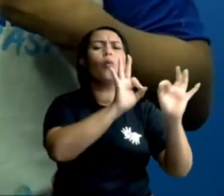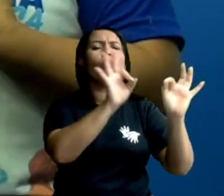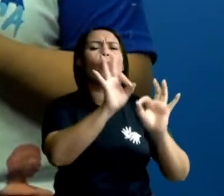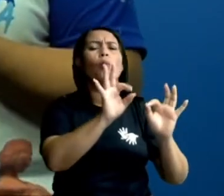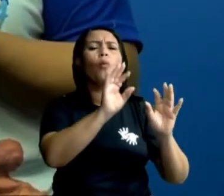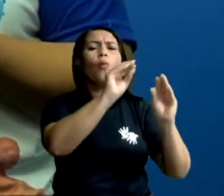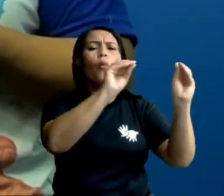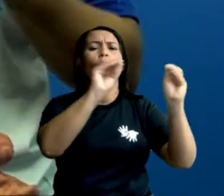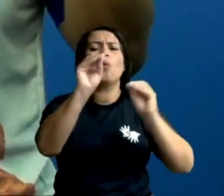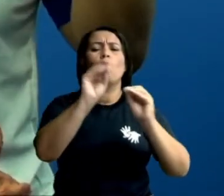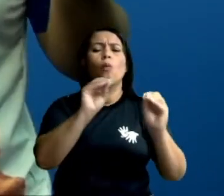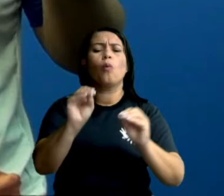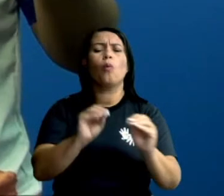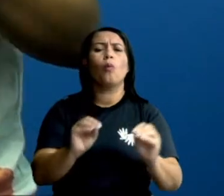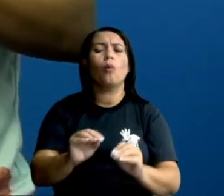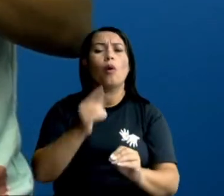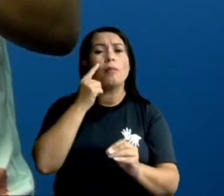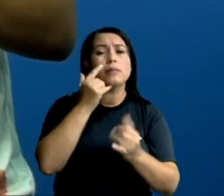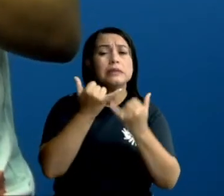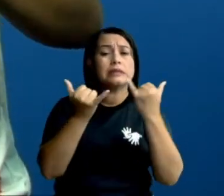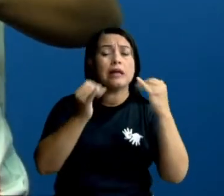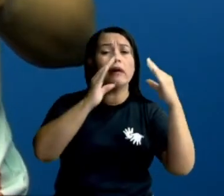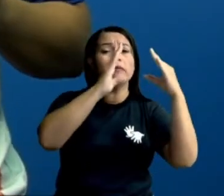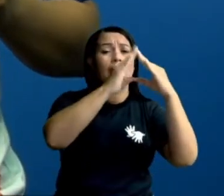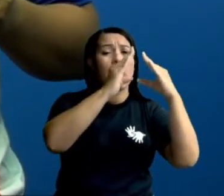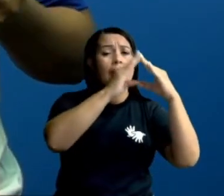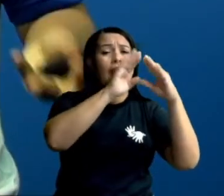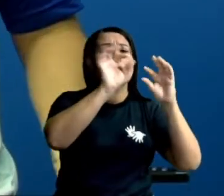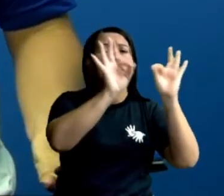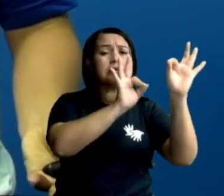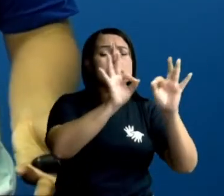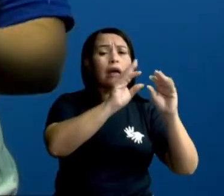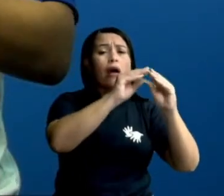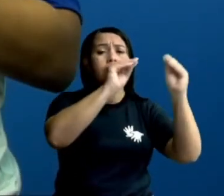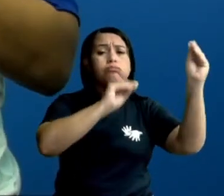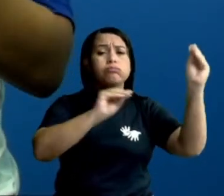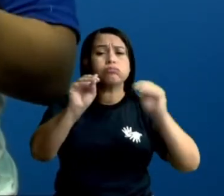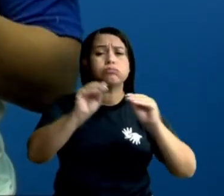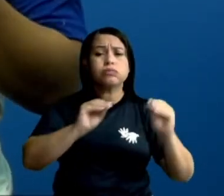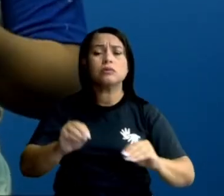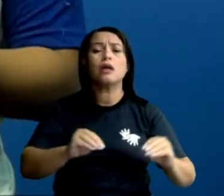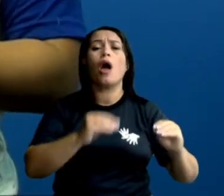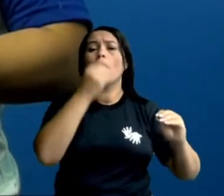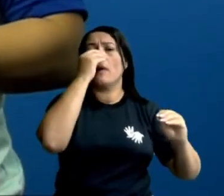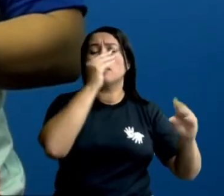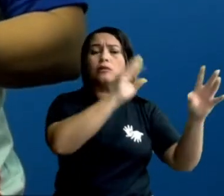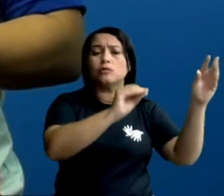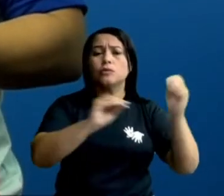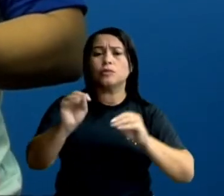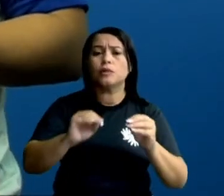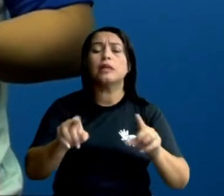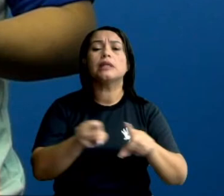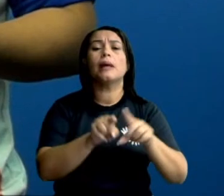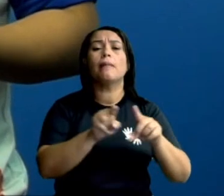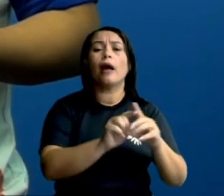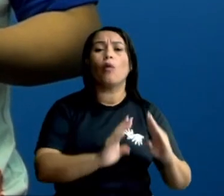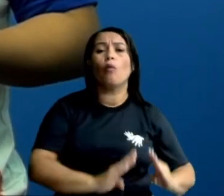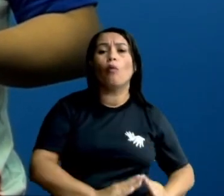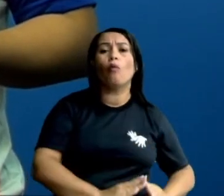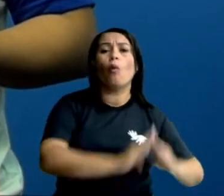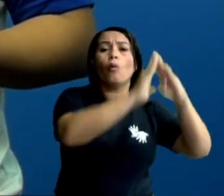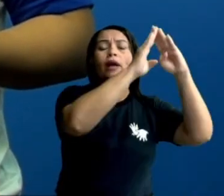foi desmontada. O palhacinho foi desmontado. E o foguetinho também foi desmontado.